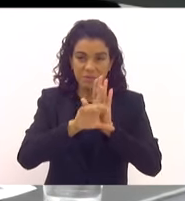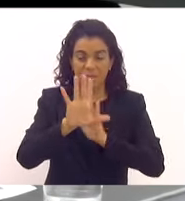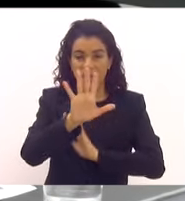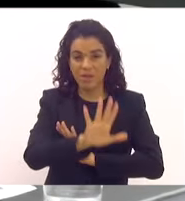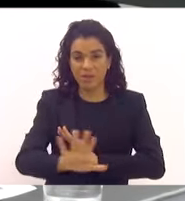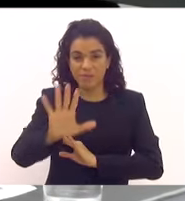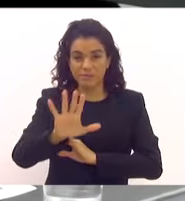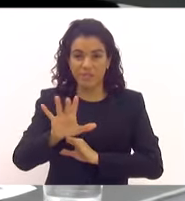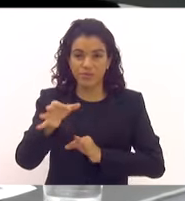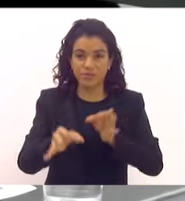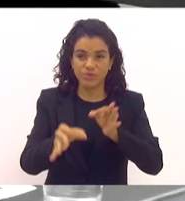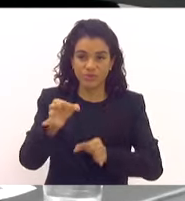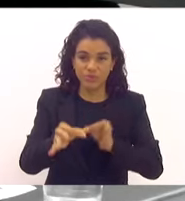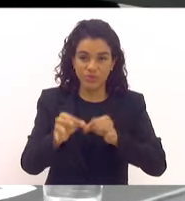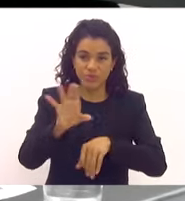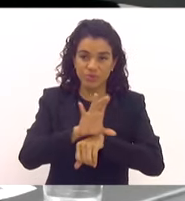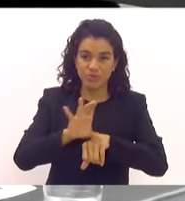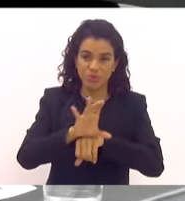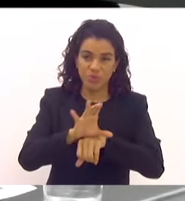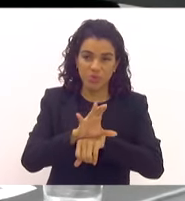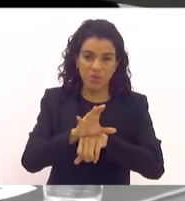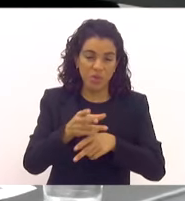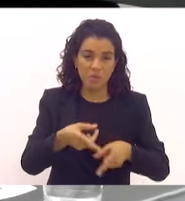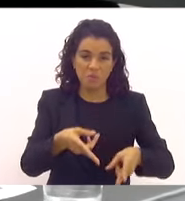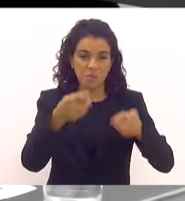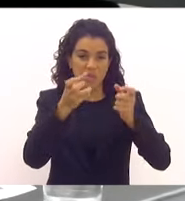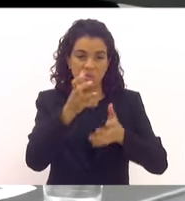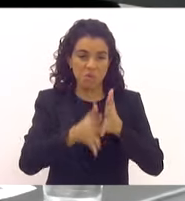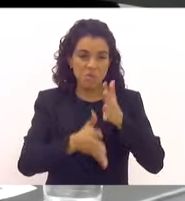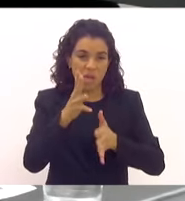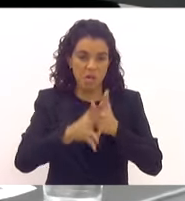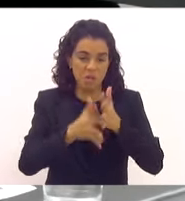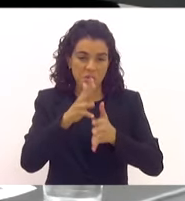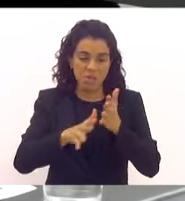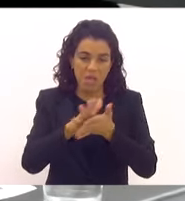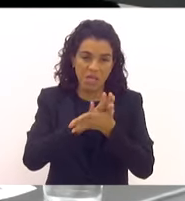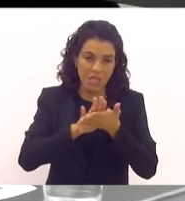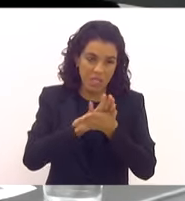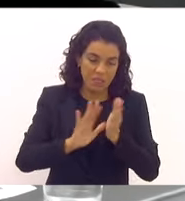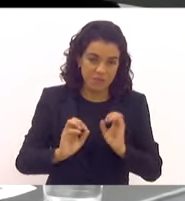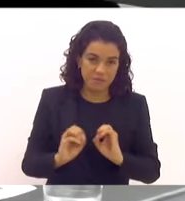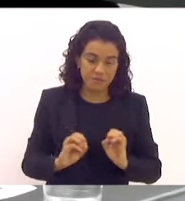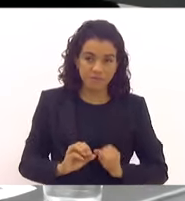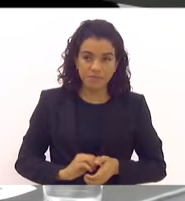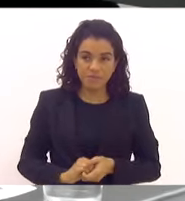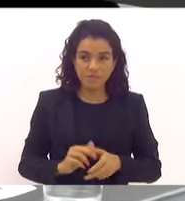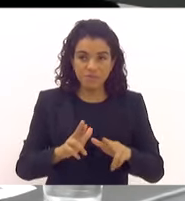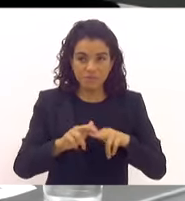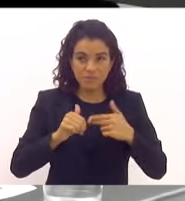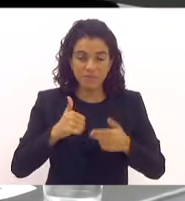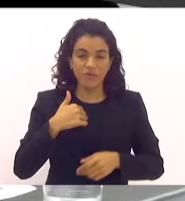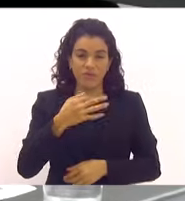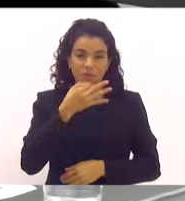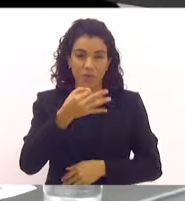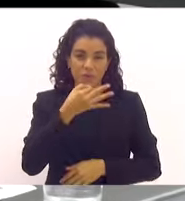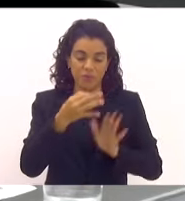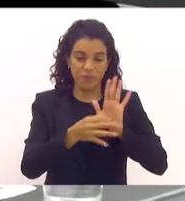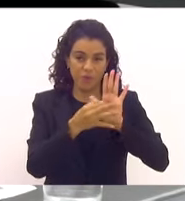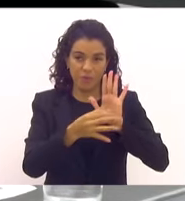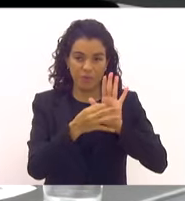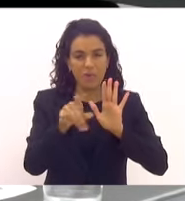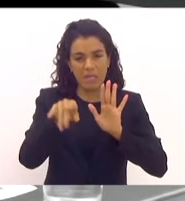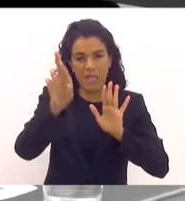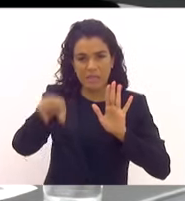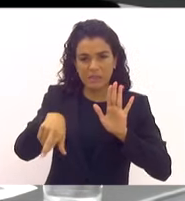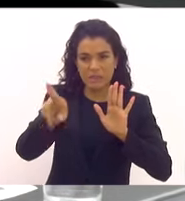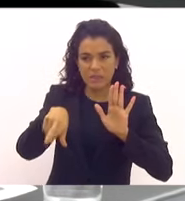de juridicidade e constitucionalidade, eu não vi nenhum aspecto de injuridicidade nele. Por isso que foi meu parecer, mas Vossa Excelência tem toda a